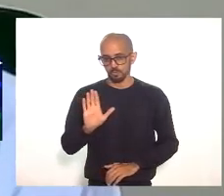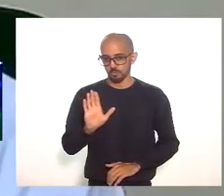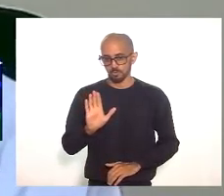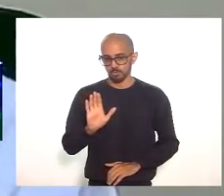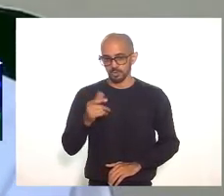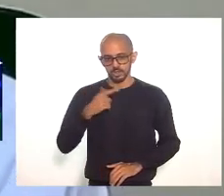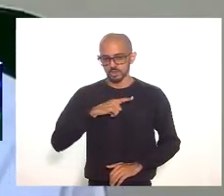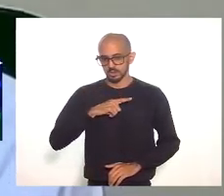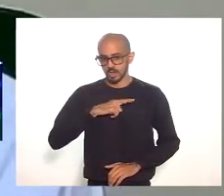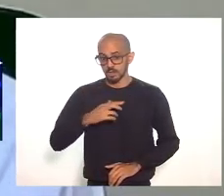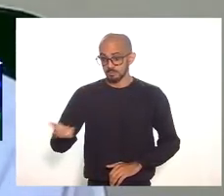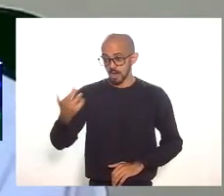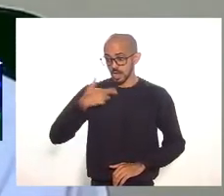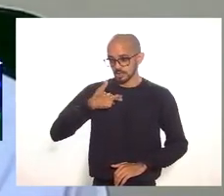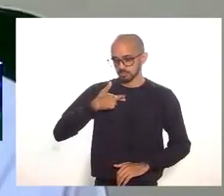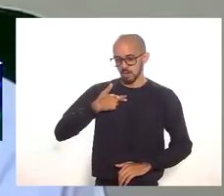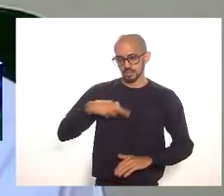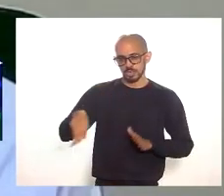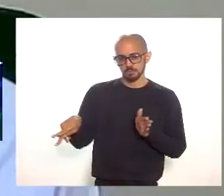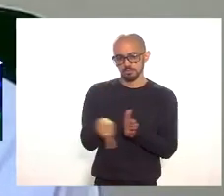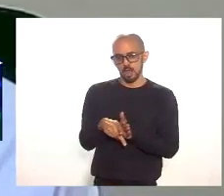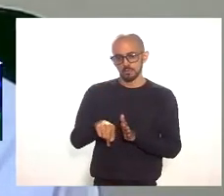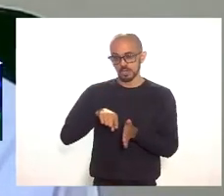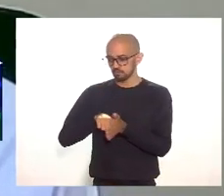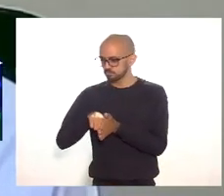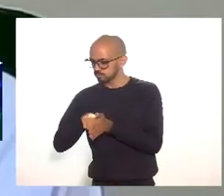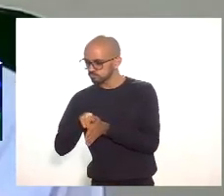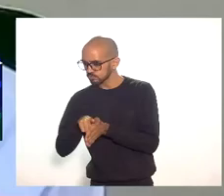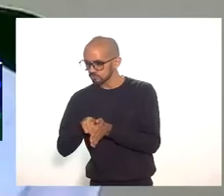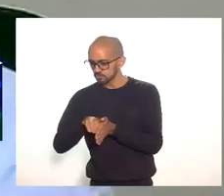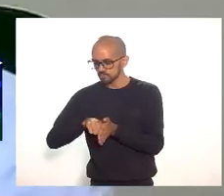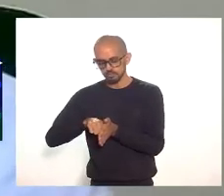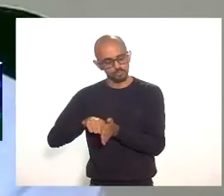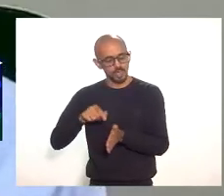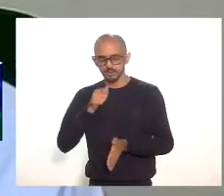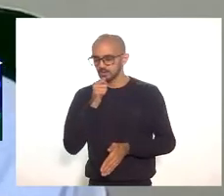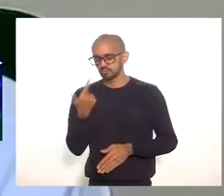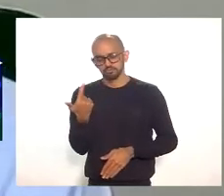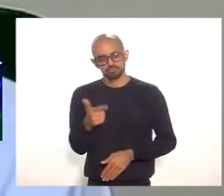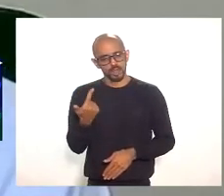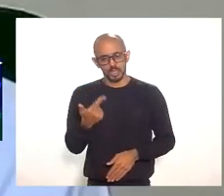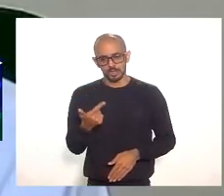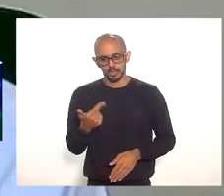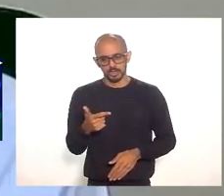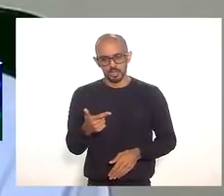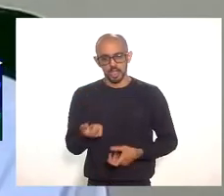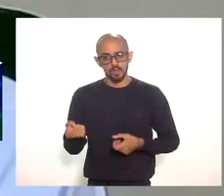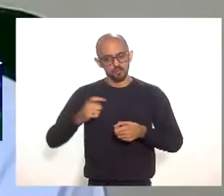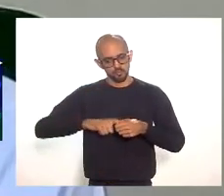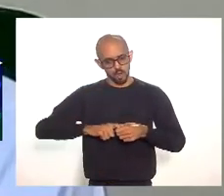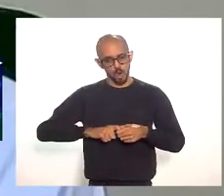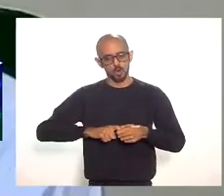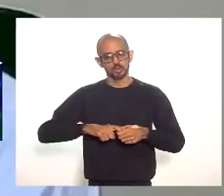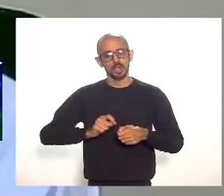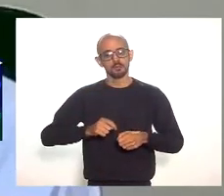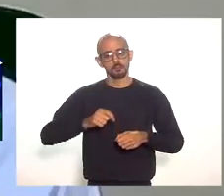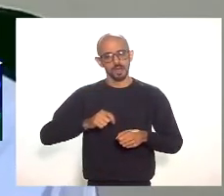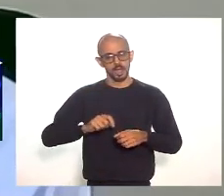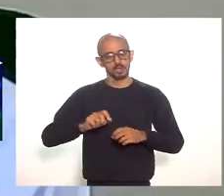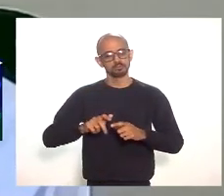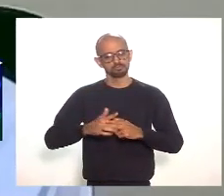uma resposta da baixa em diligência. Não há nada oficial. De fato, o projeto volta à pauta, recebe emendas, mas